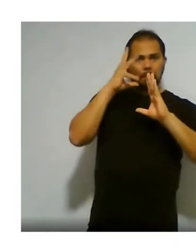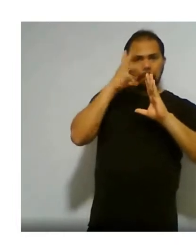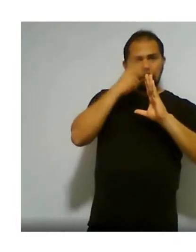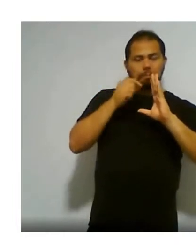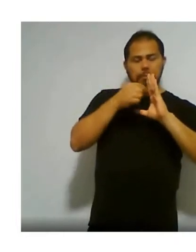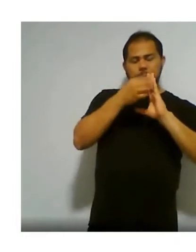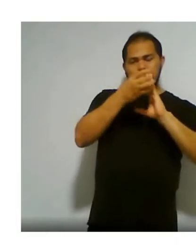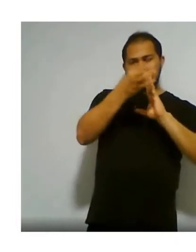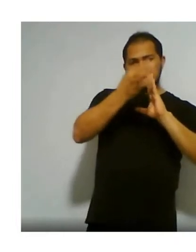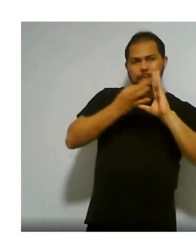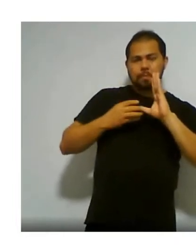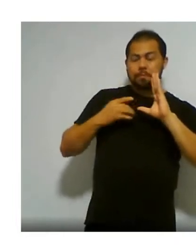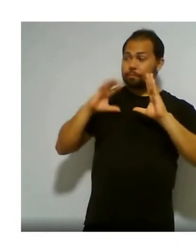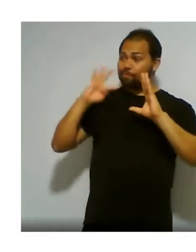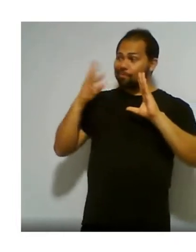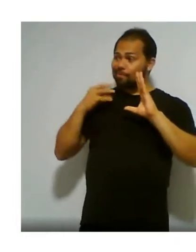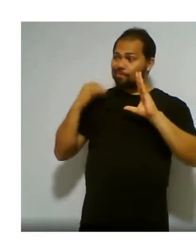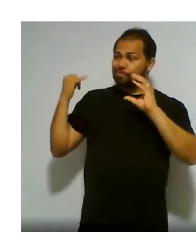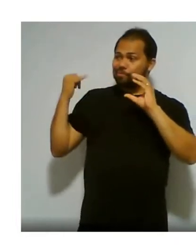fonte, ó, encaixo.